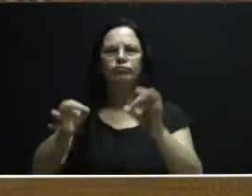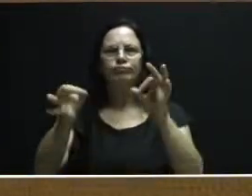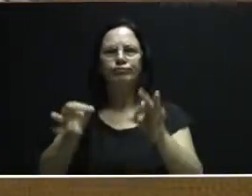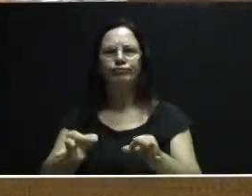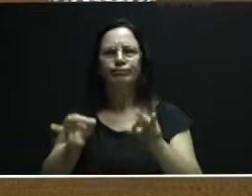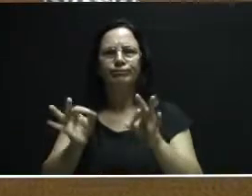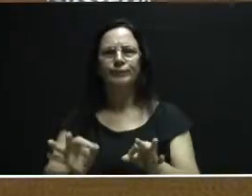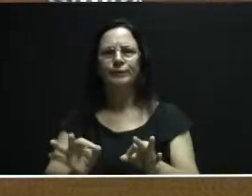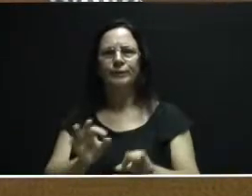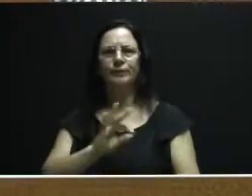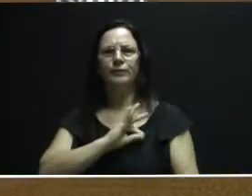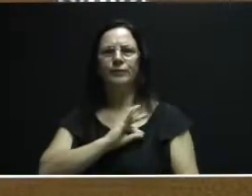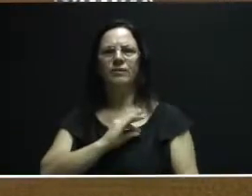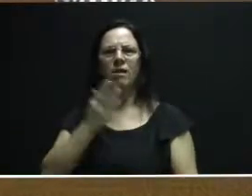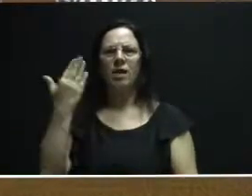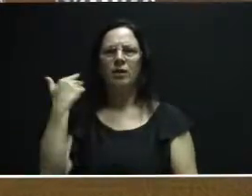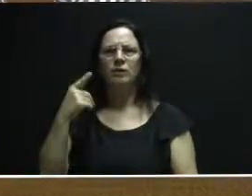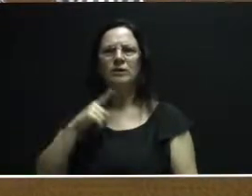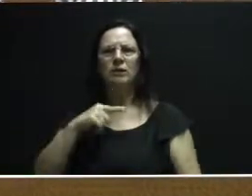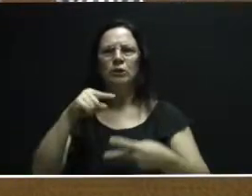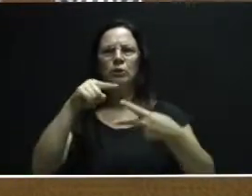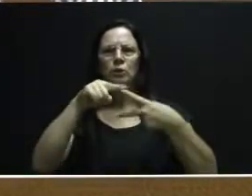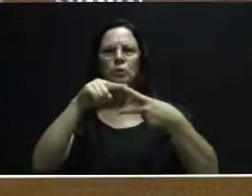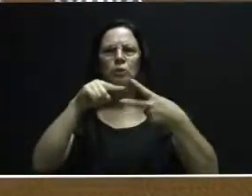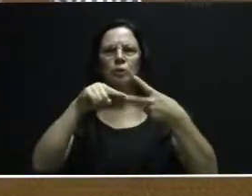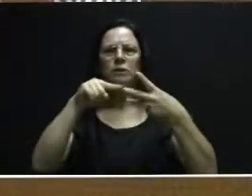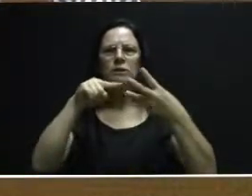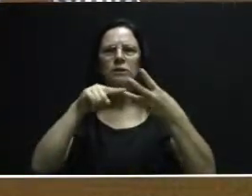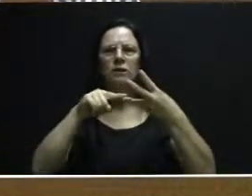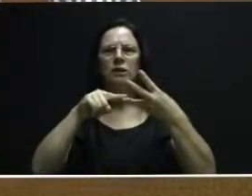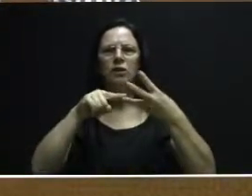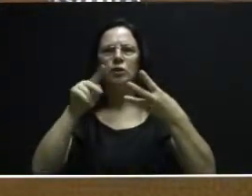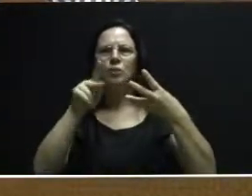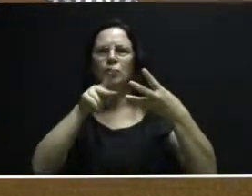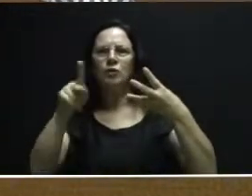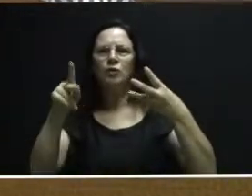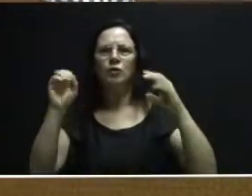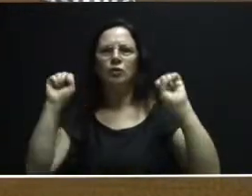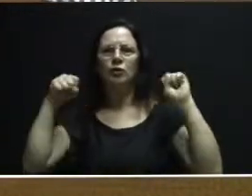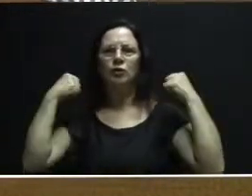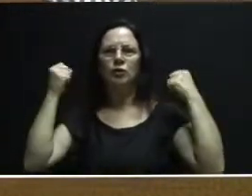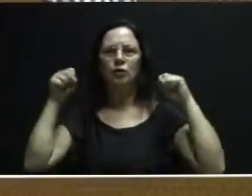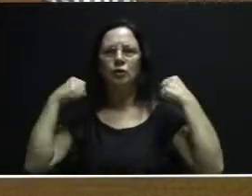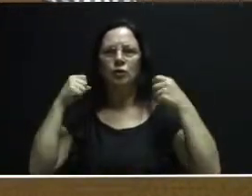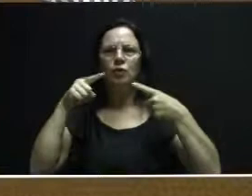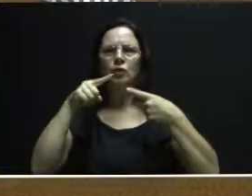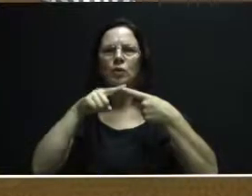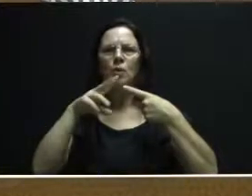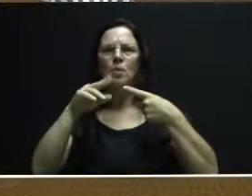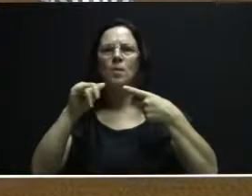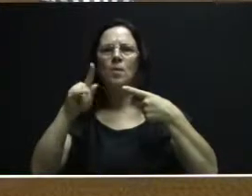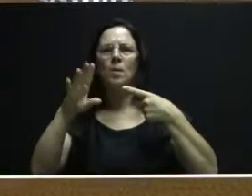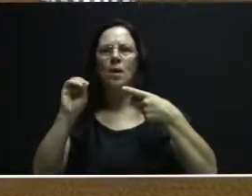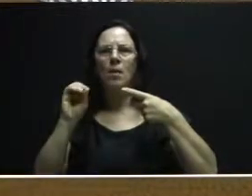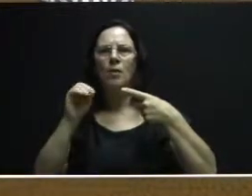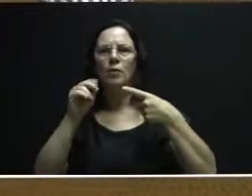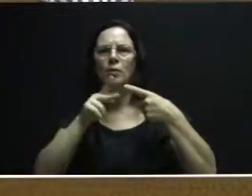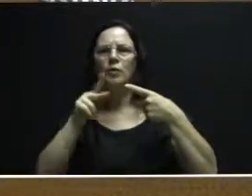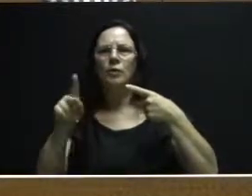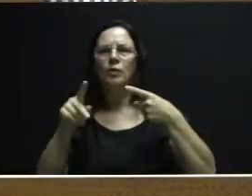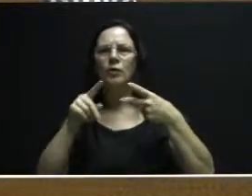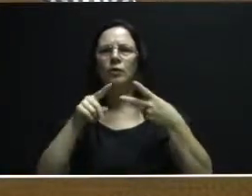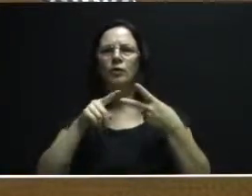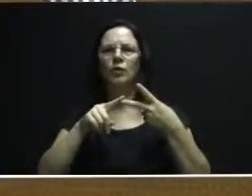prefeitura. Naquela época só tínhamos três professores de educação física, né, na divisão de esporte. Era o Paulo Césio, chefe da